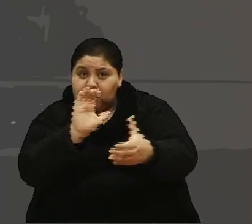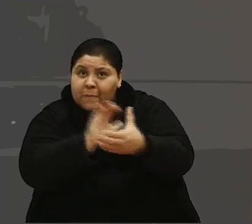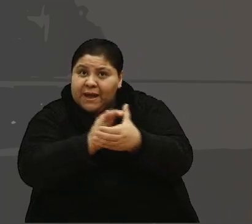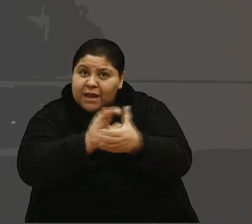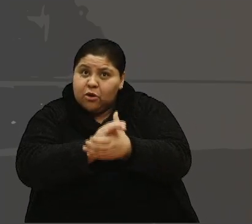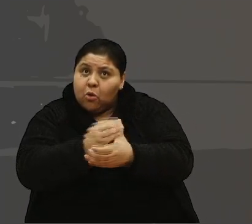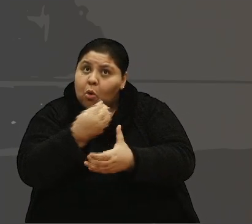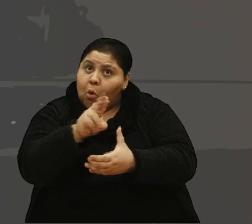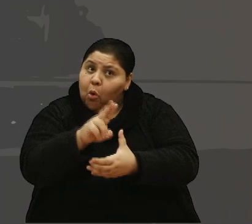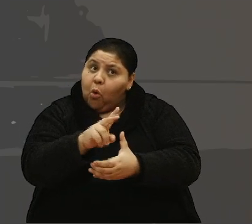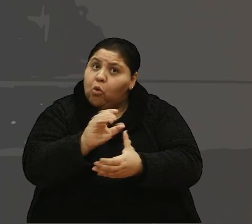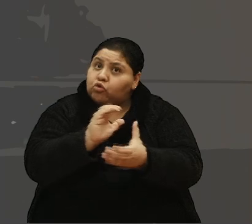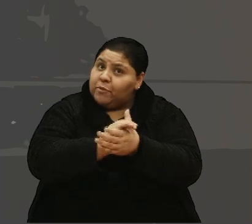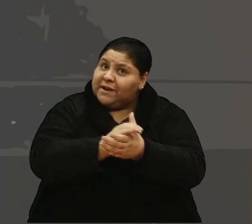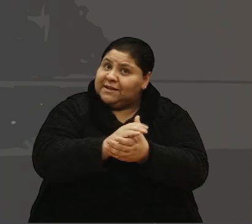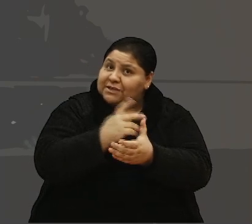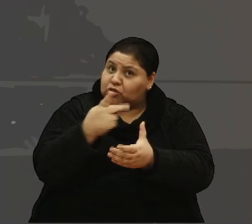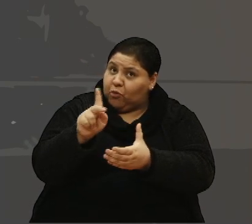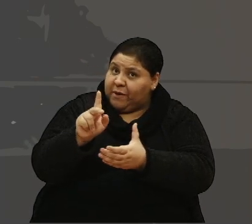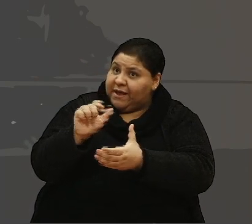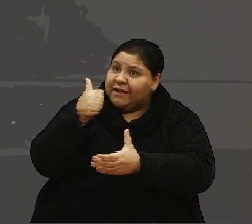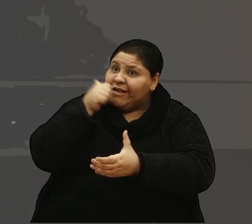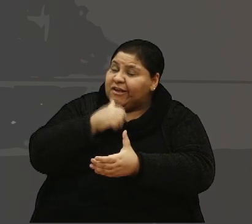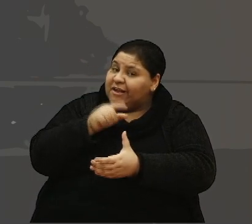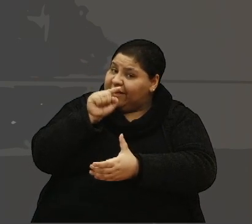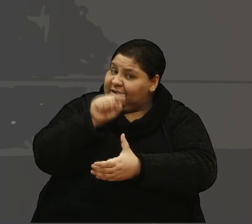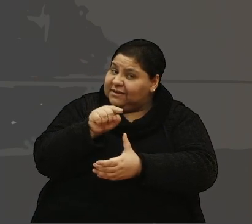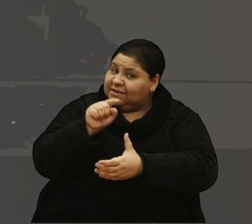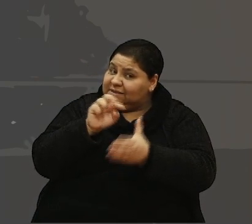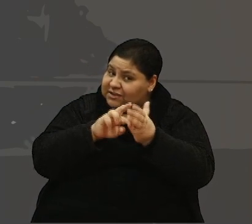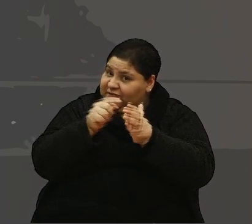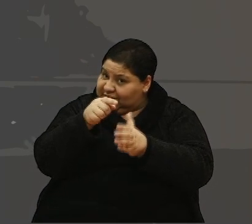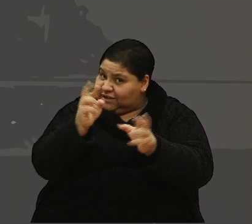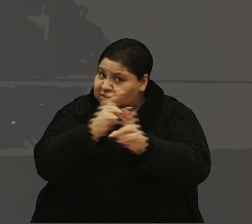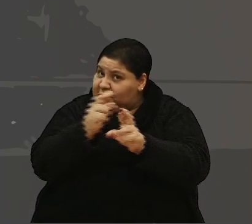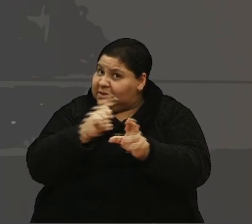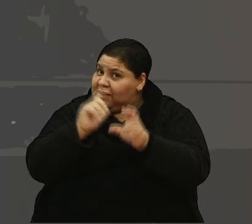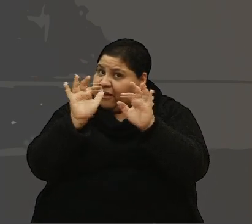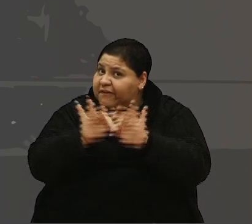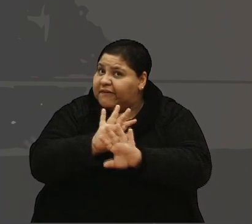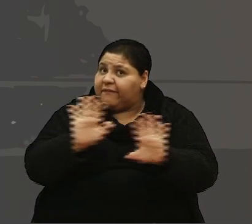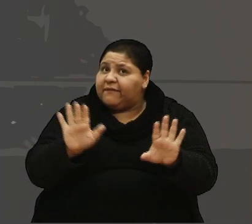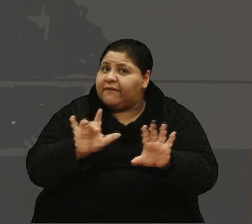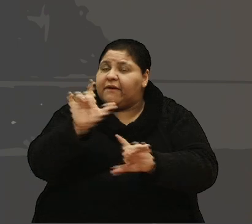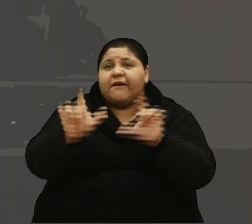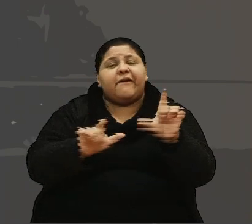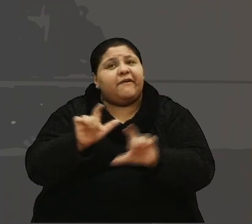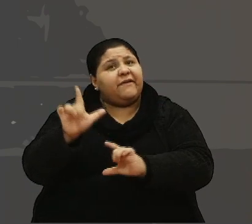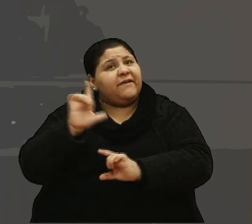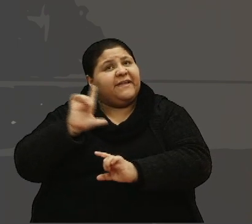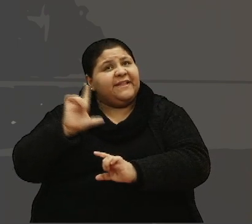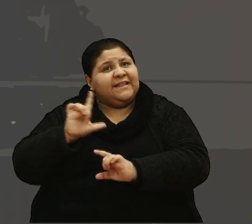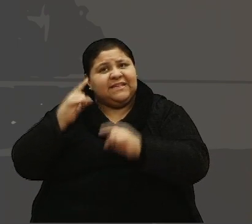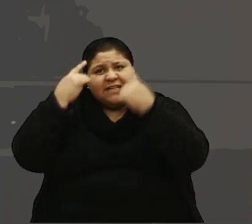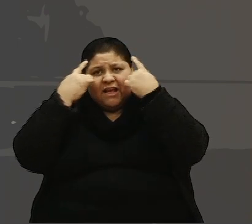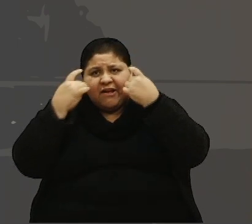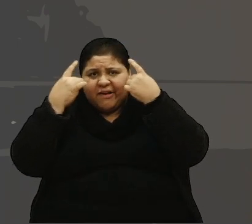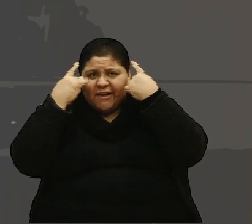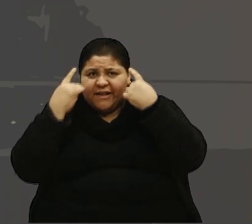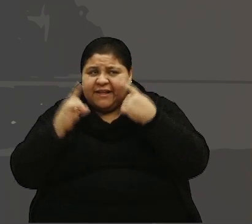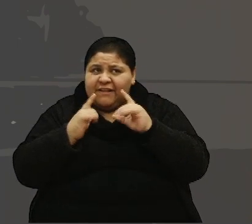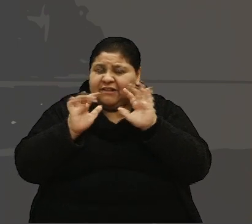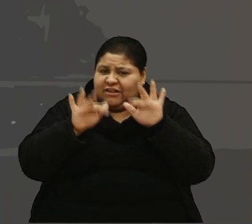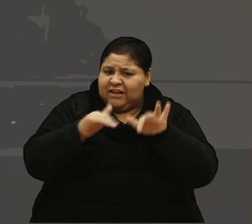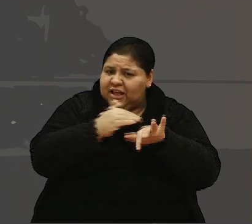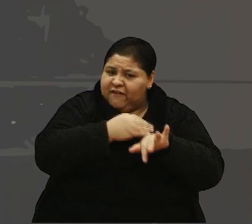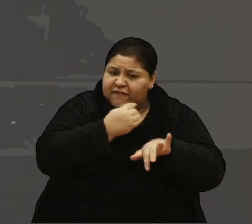seu companheiro tem que se proteger dela, quer dizer que aquele relacionamento tem que acabar. Então as pessoas têm que se violentar, têm que acabar com a